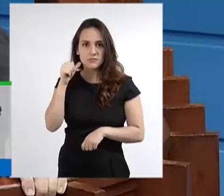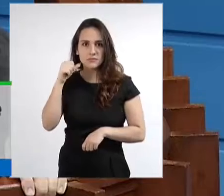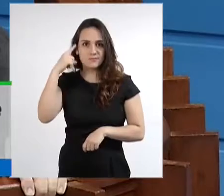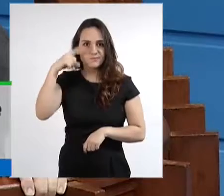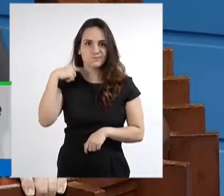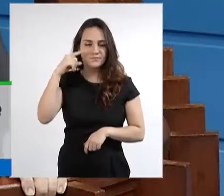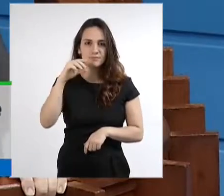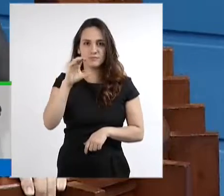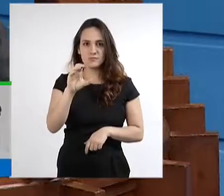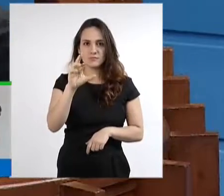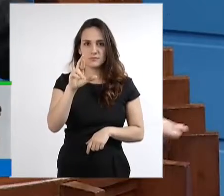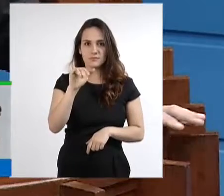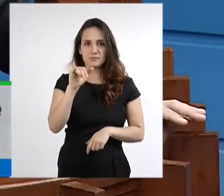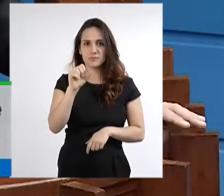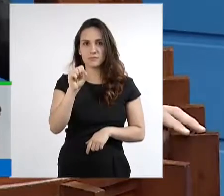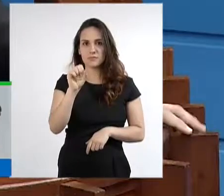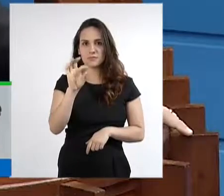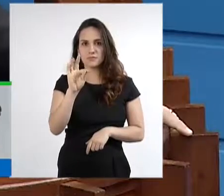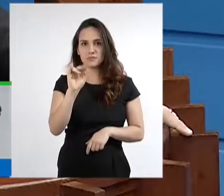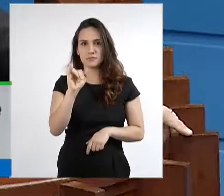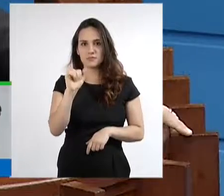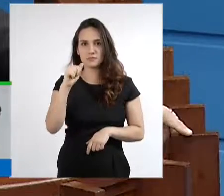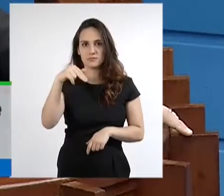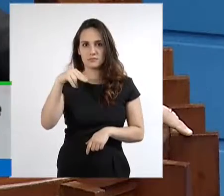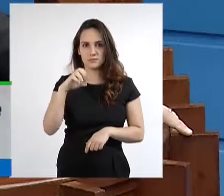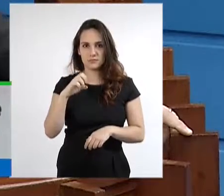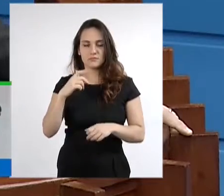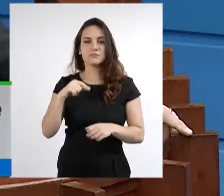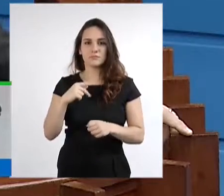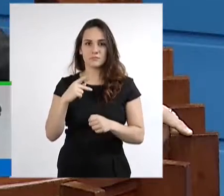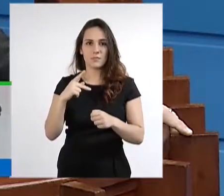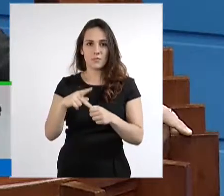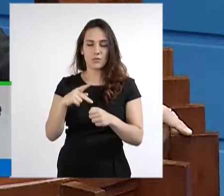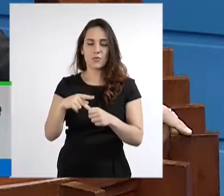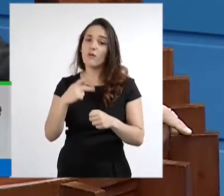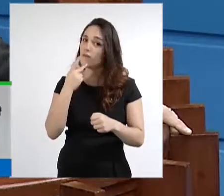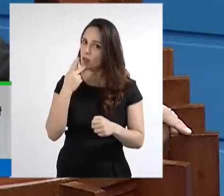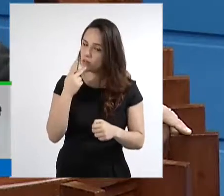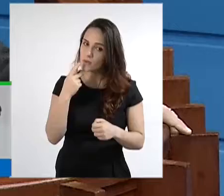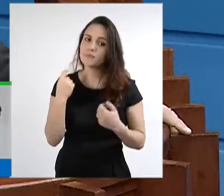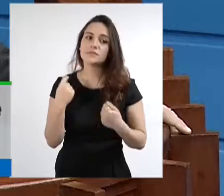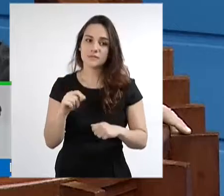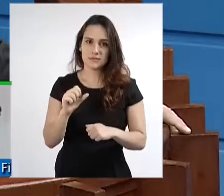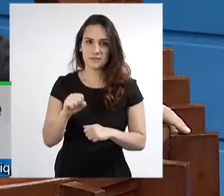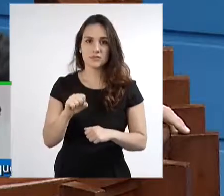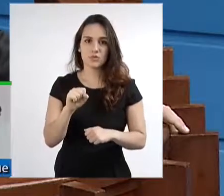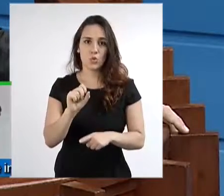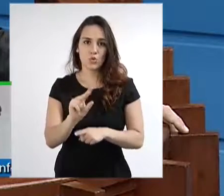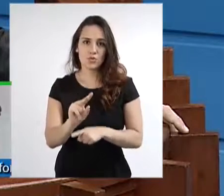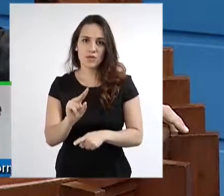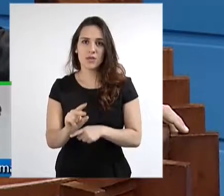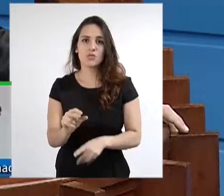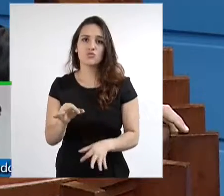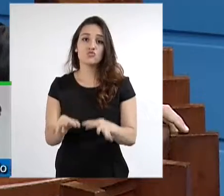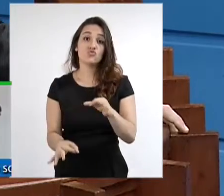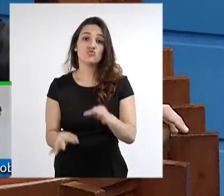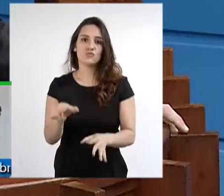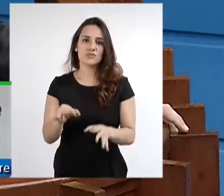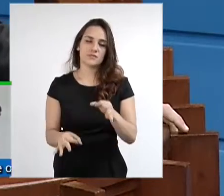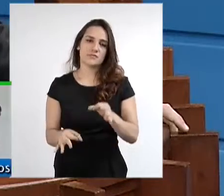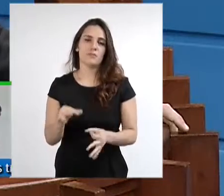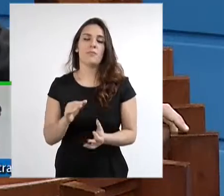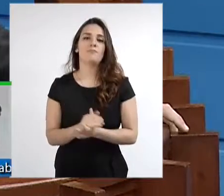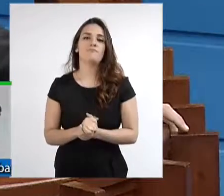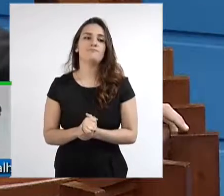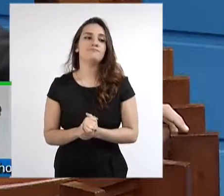que apresentou a necessidade de ter a curadoria judicial. E nós